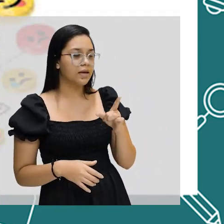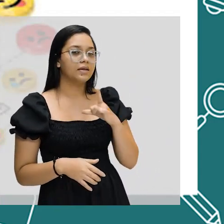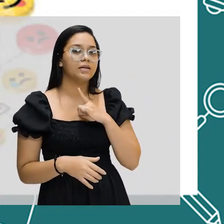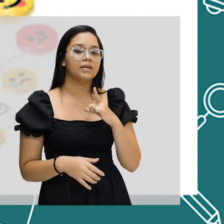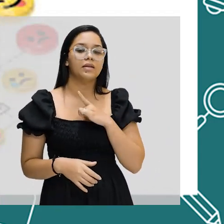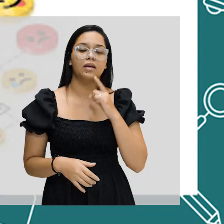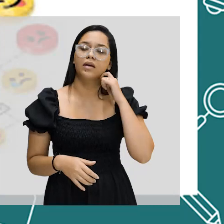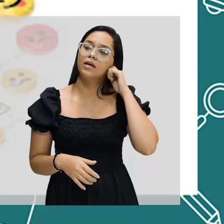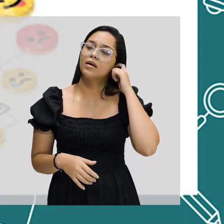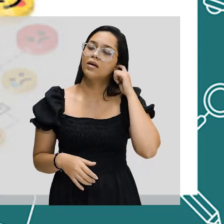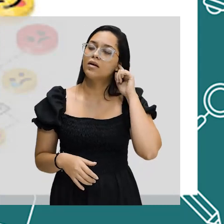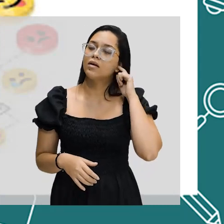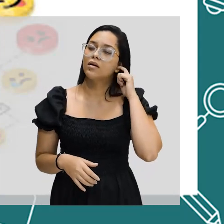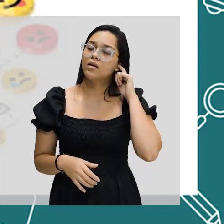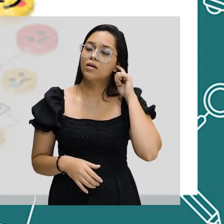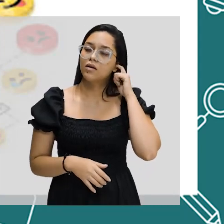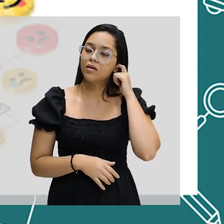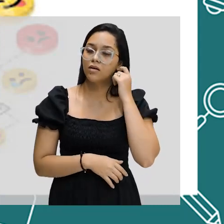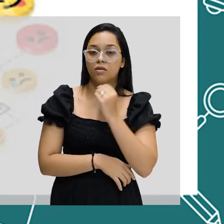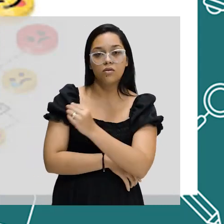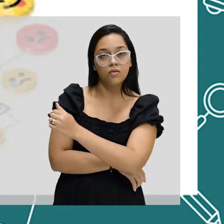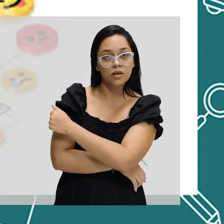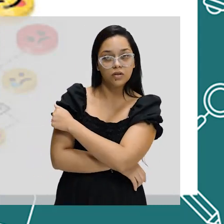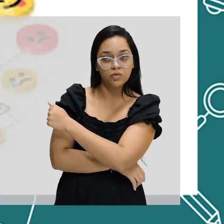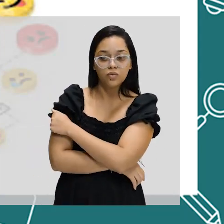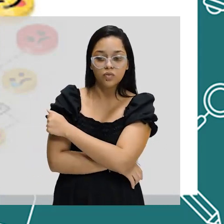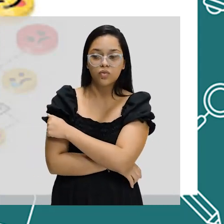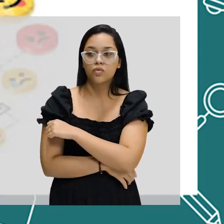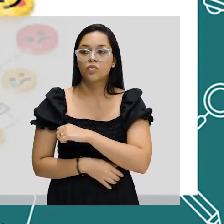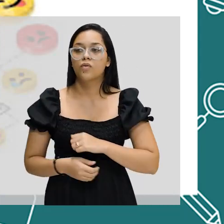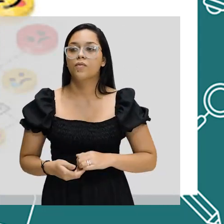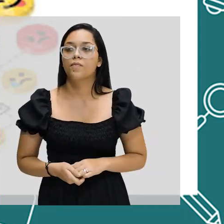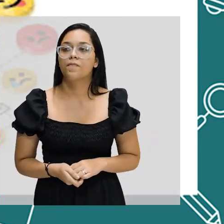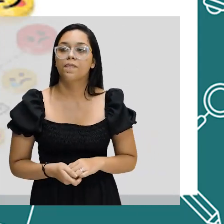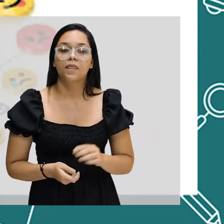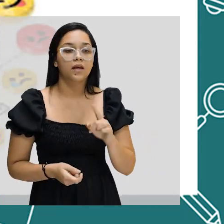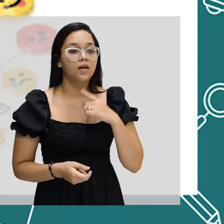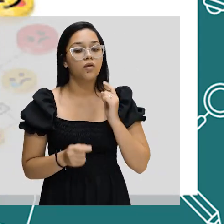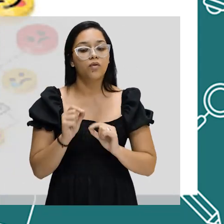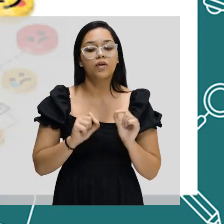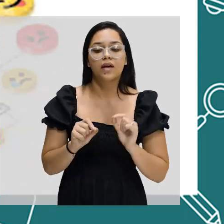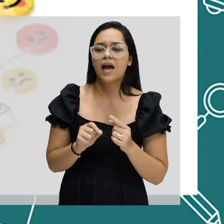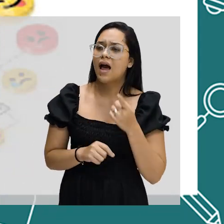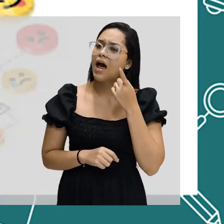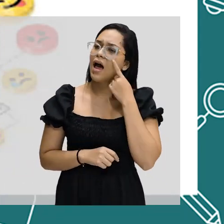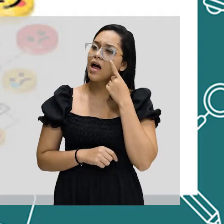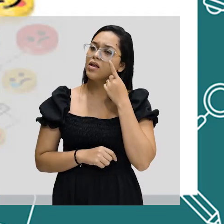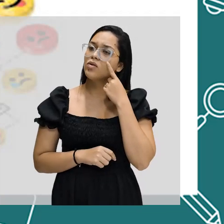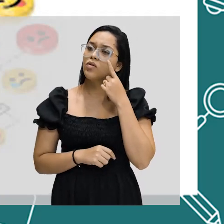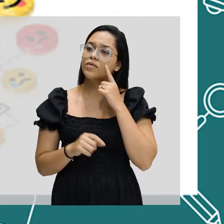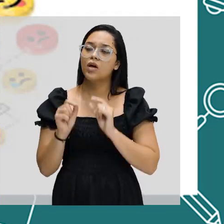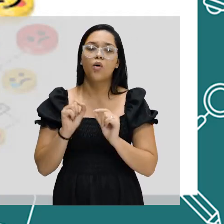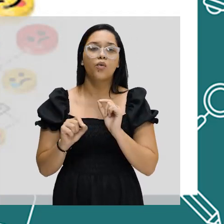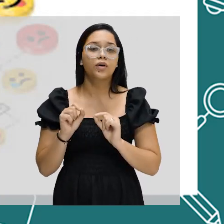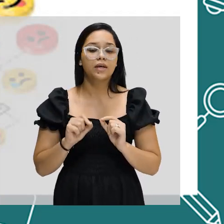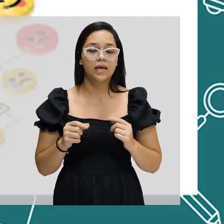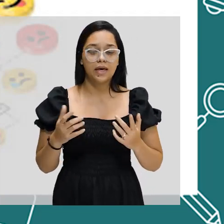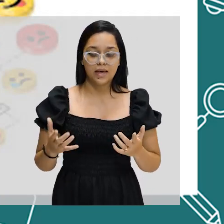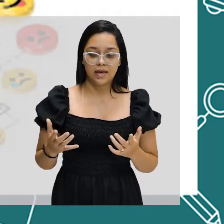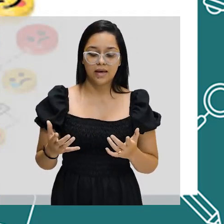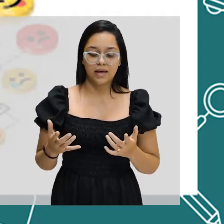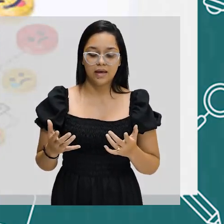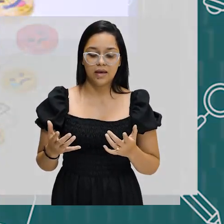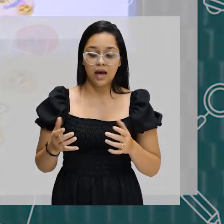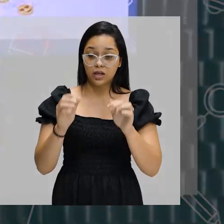chuchu na no Direct e nós e a dúvida desse chuchu era sobre